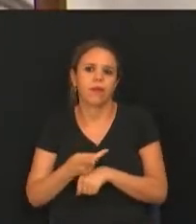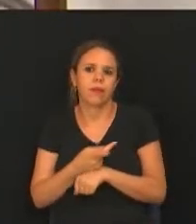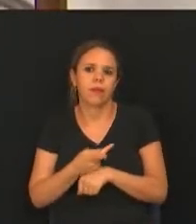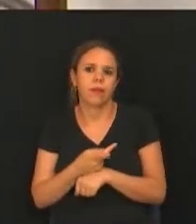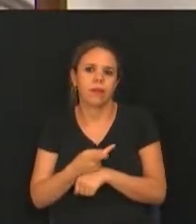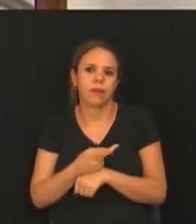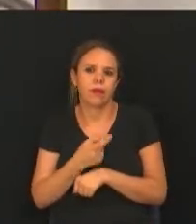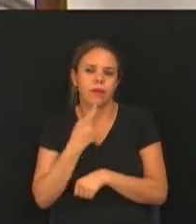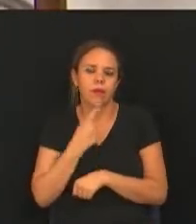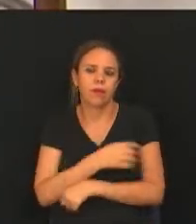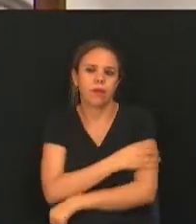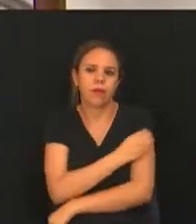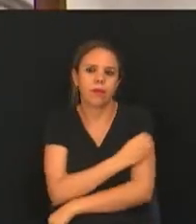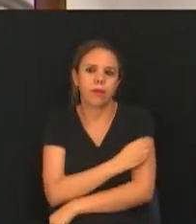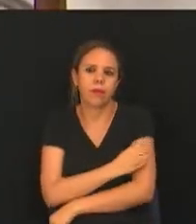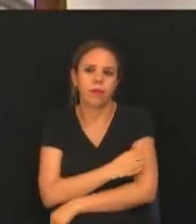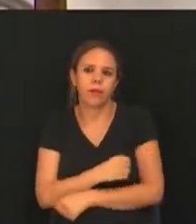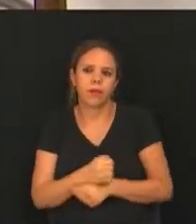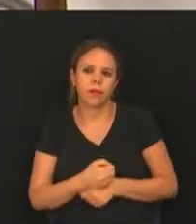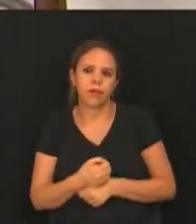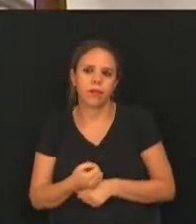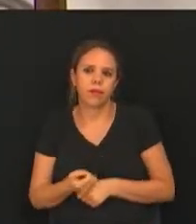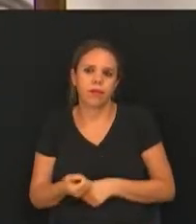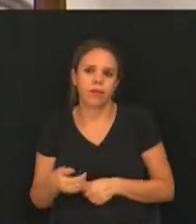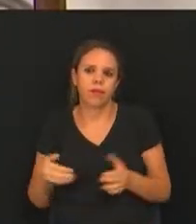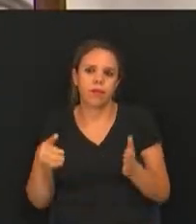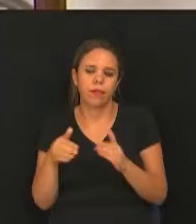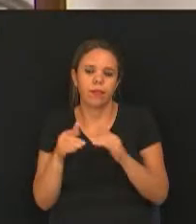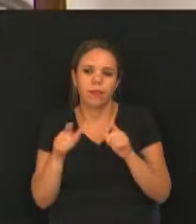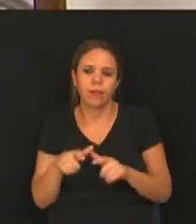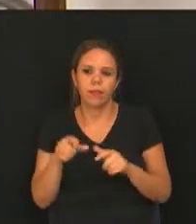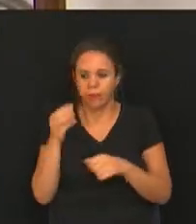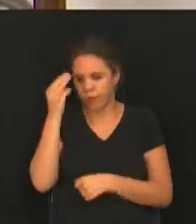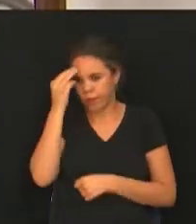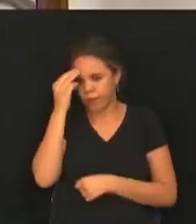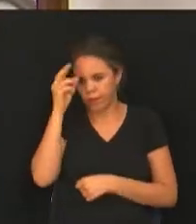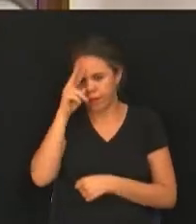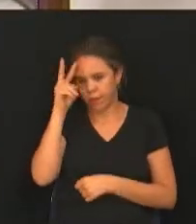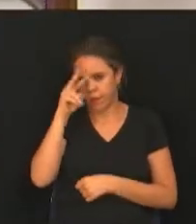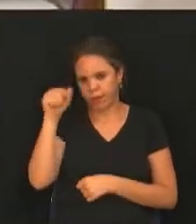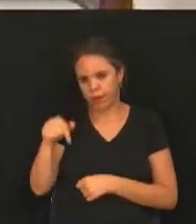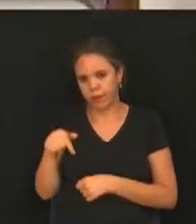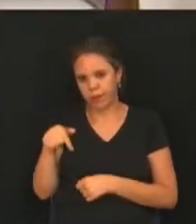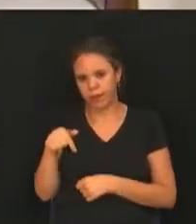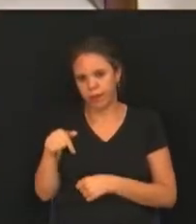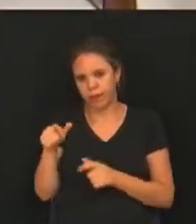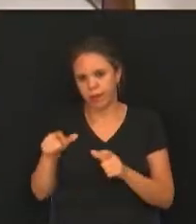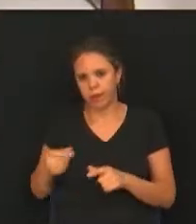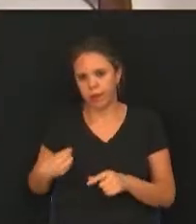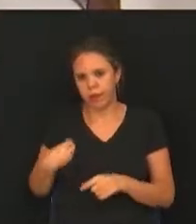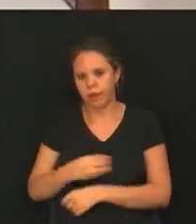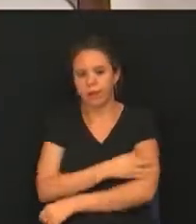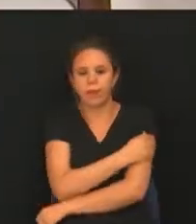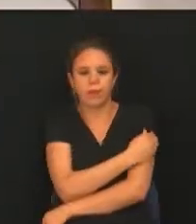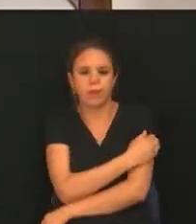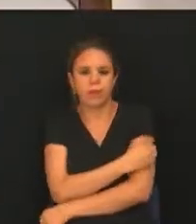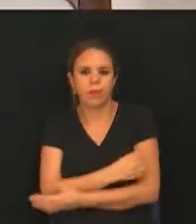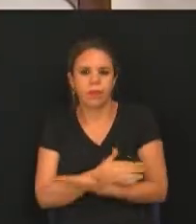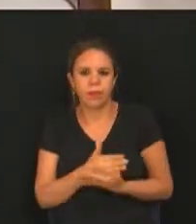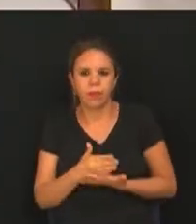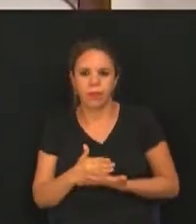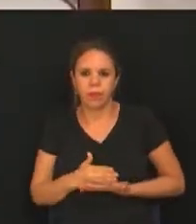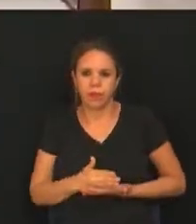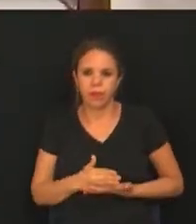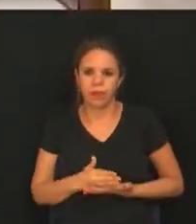Campinas e eles vinham aqui no memorial, né? Porque tem muita história aqui da onde que iniciou o